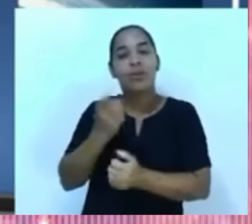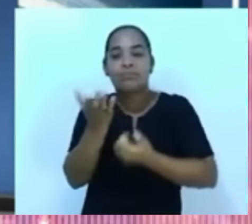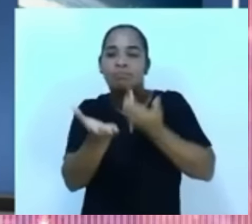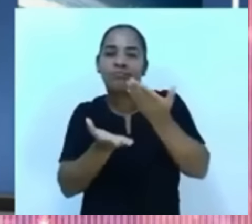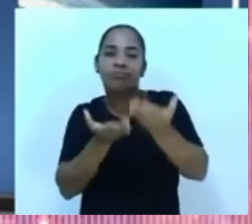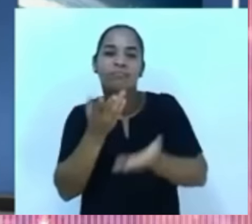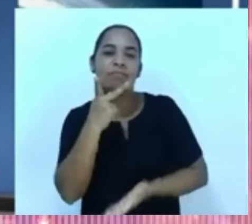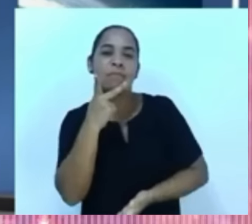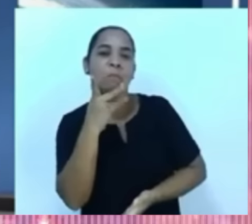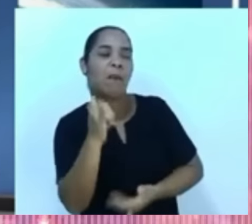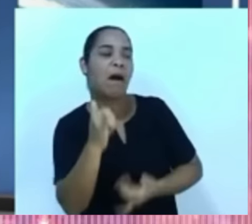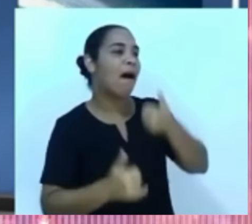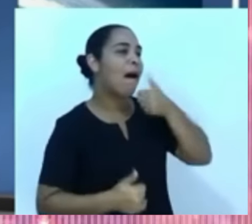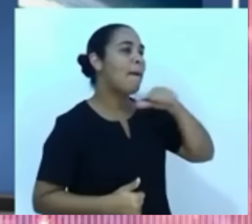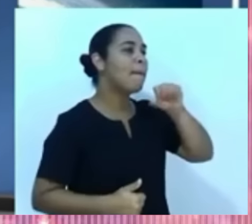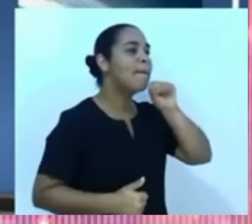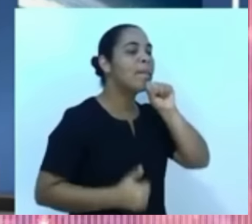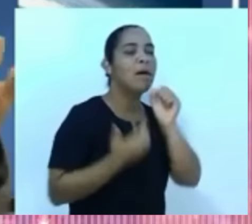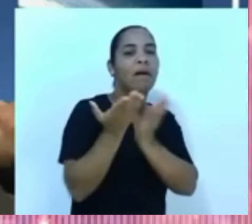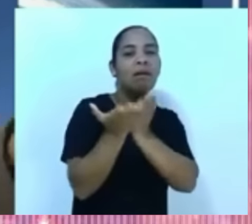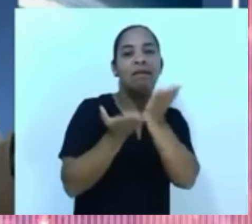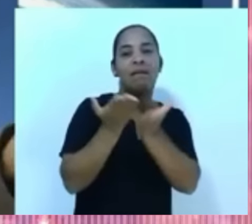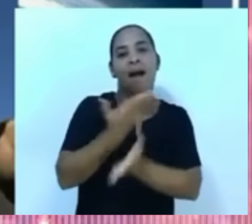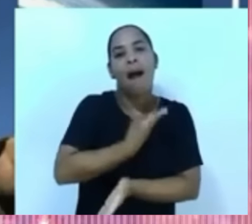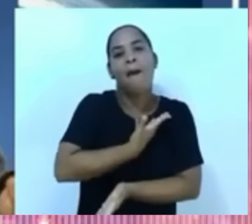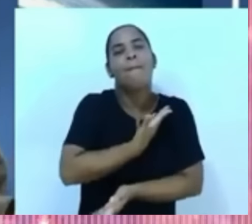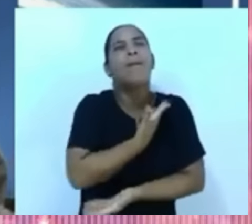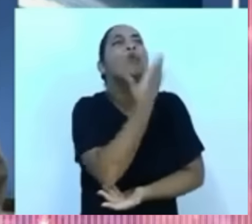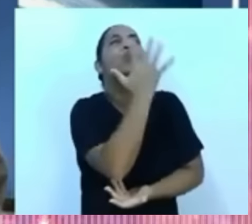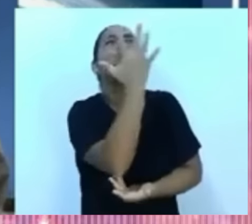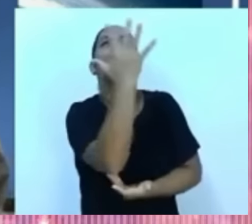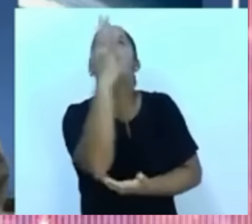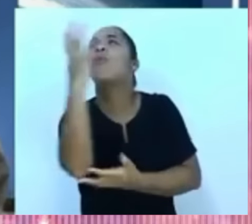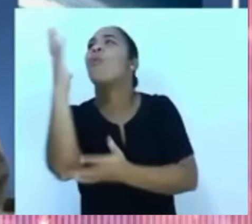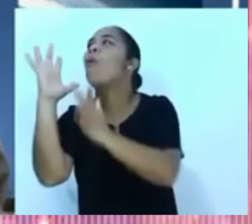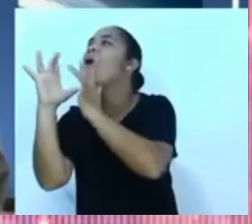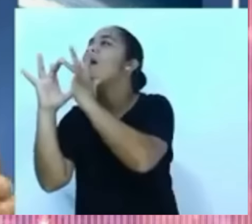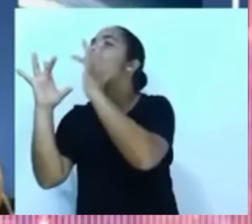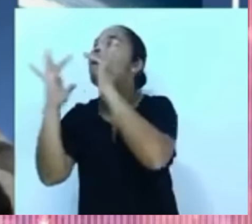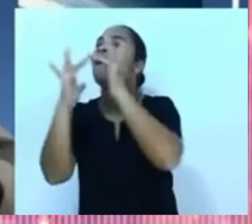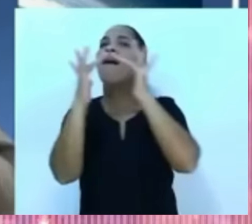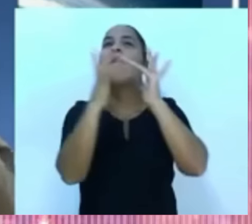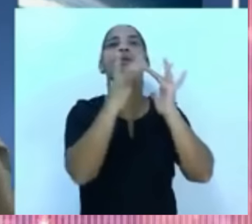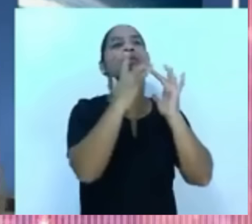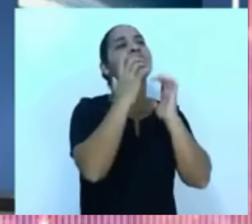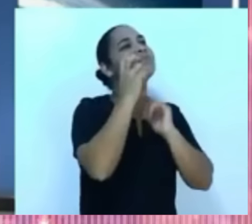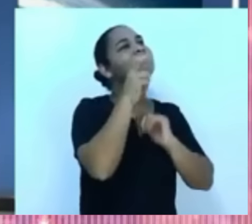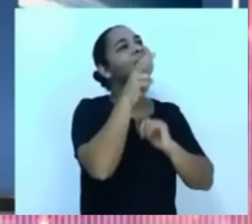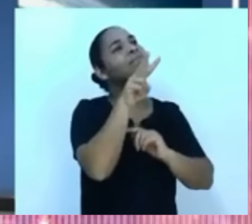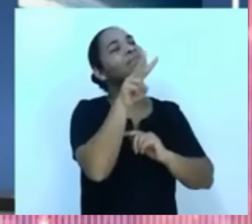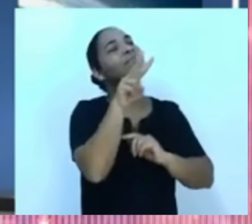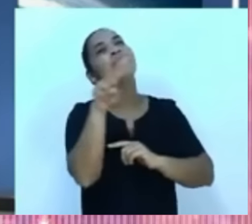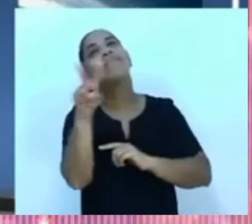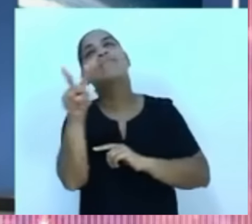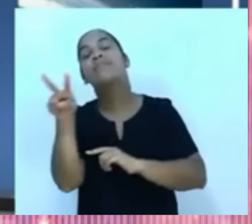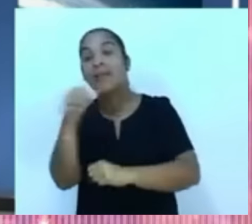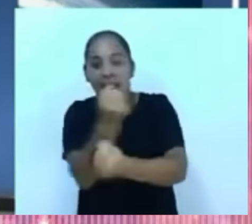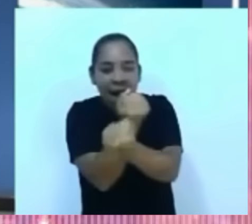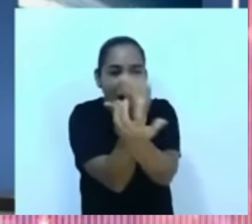pai de uma mãe de um amigo com a natureza e festa olhar o campo